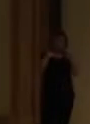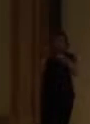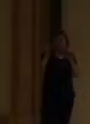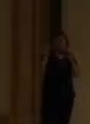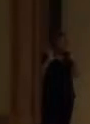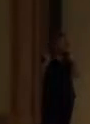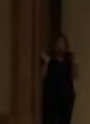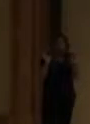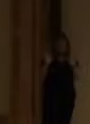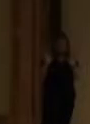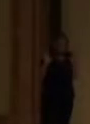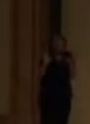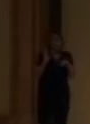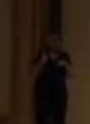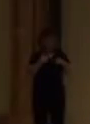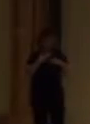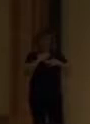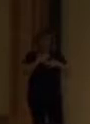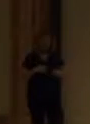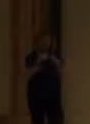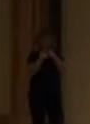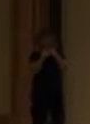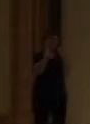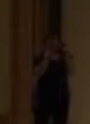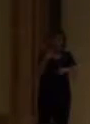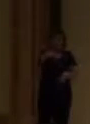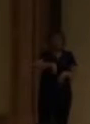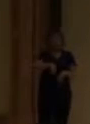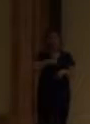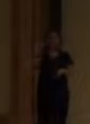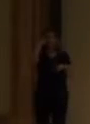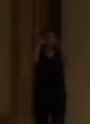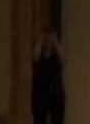termos consciência do que o mundo é, para não irmos atrás da primeira história que nos